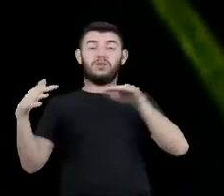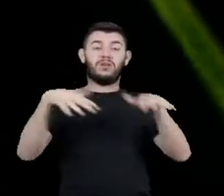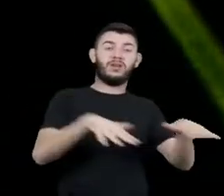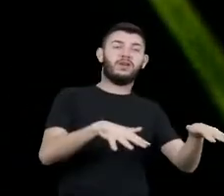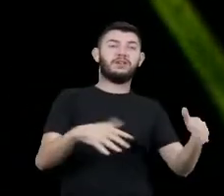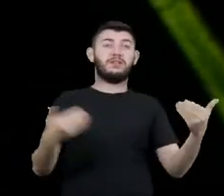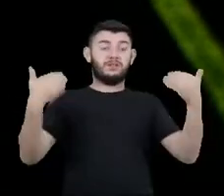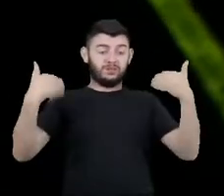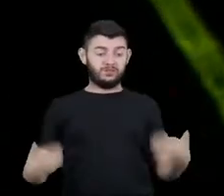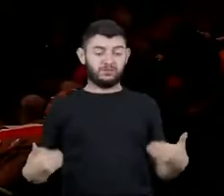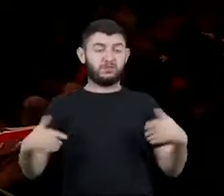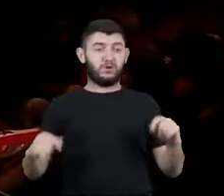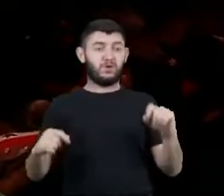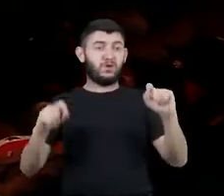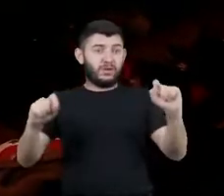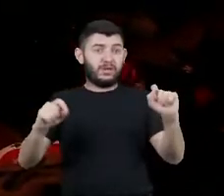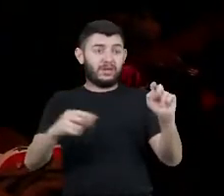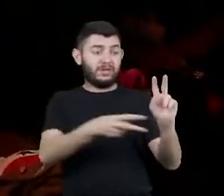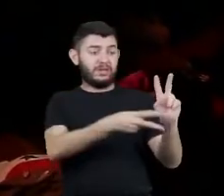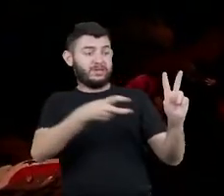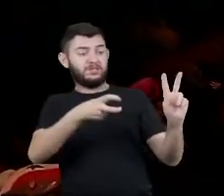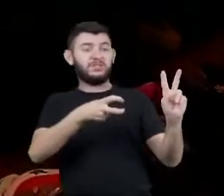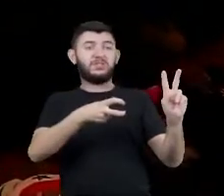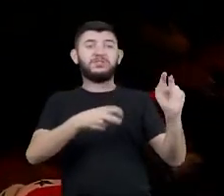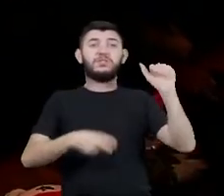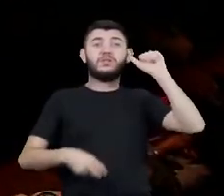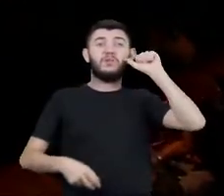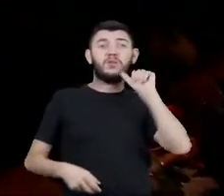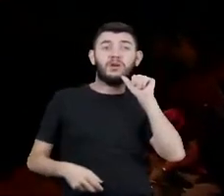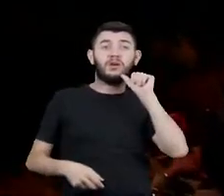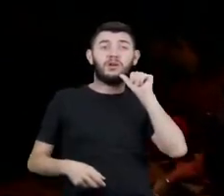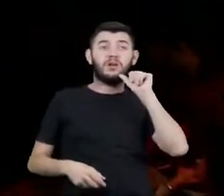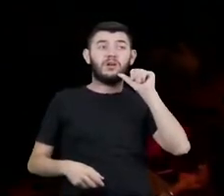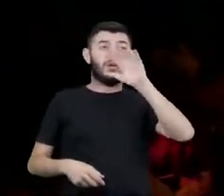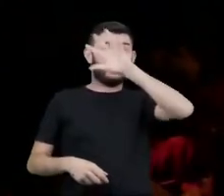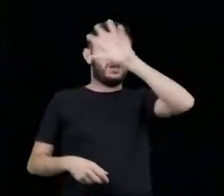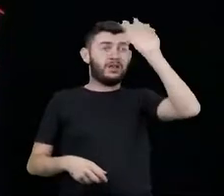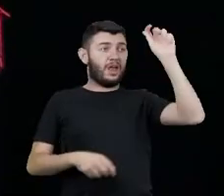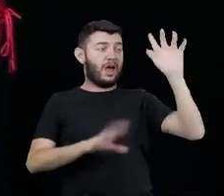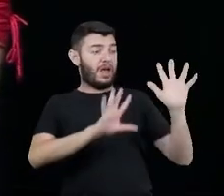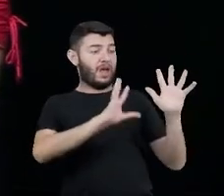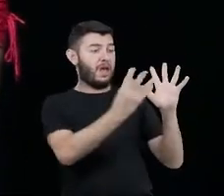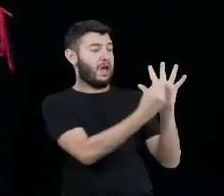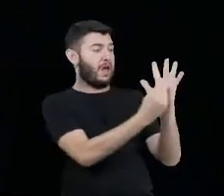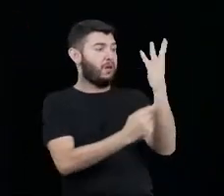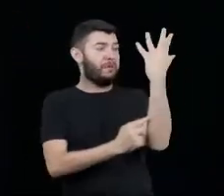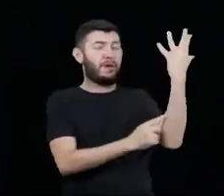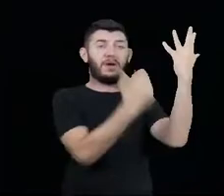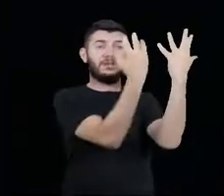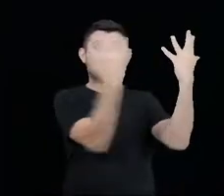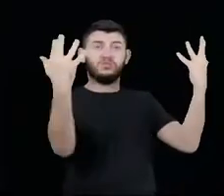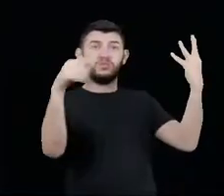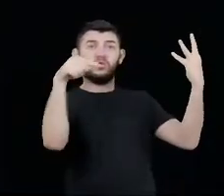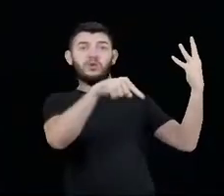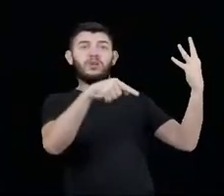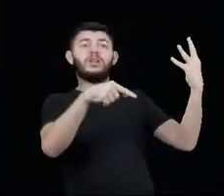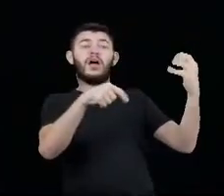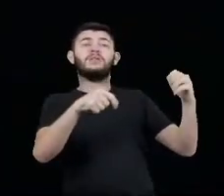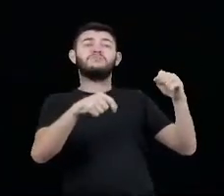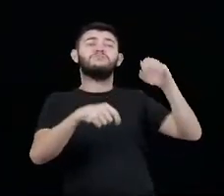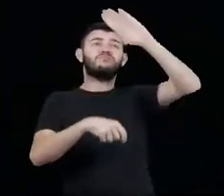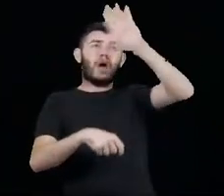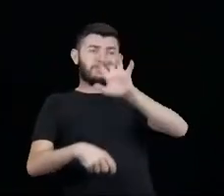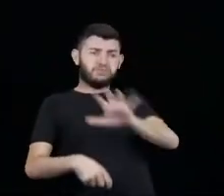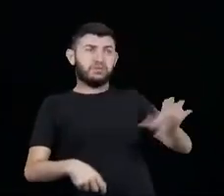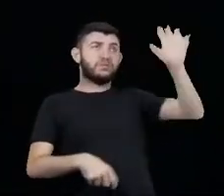lugares mais perigosos para ativistas e defensores do meio ambiente. E eu vi